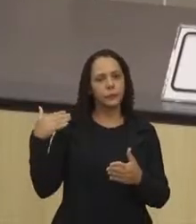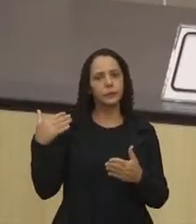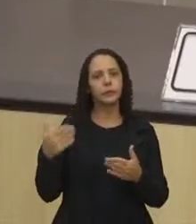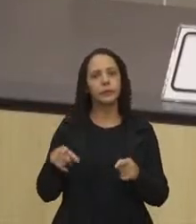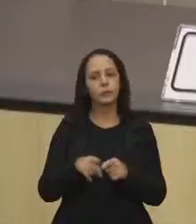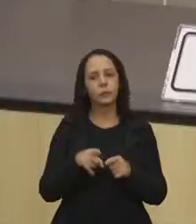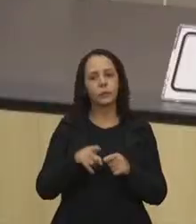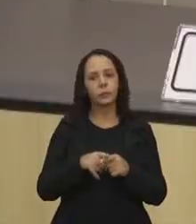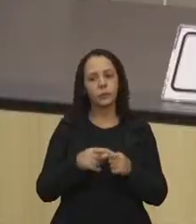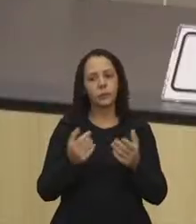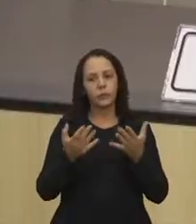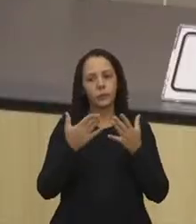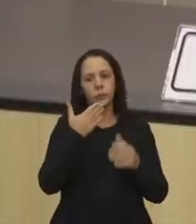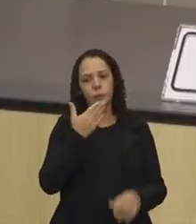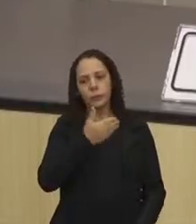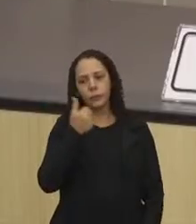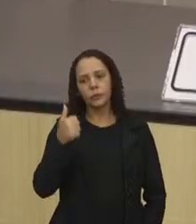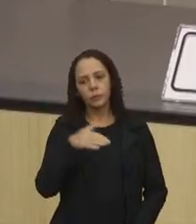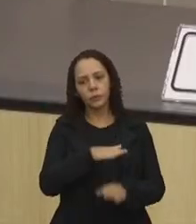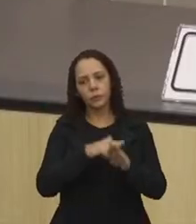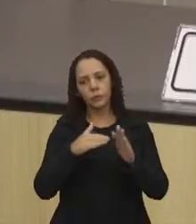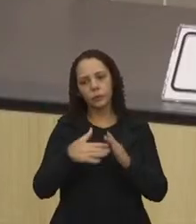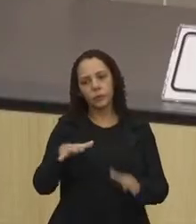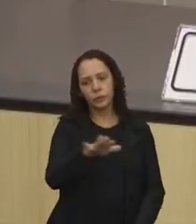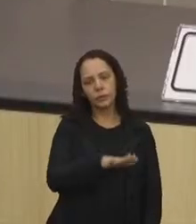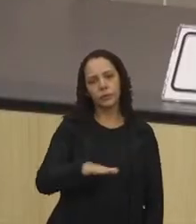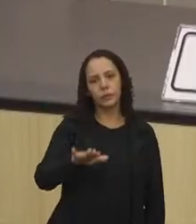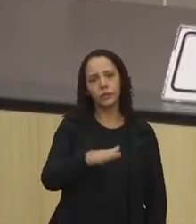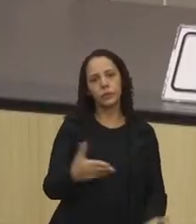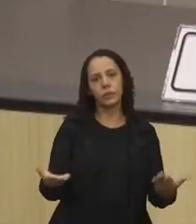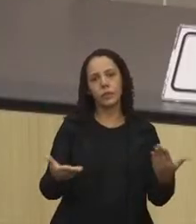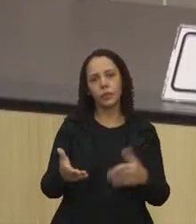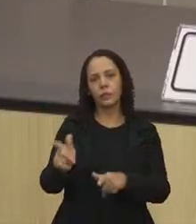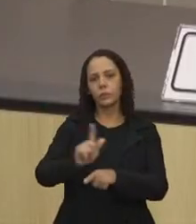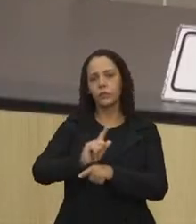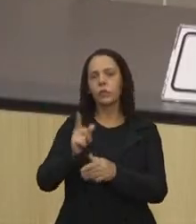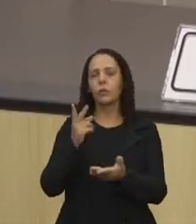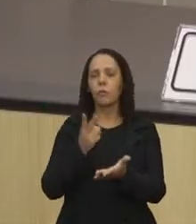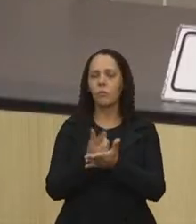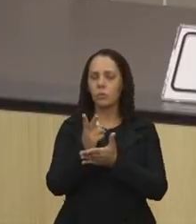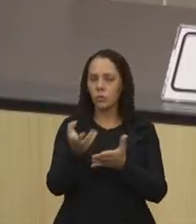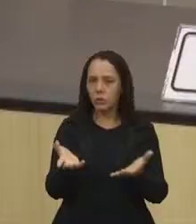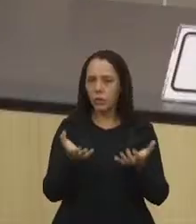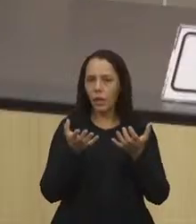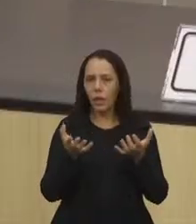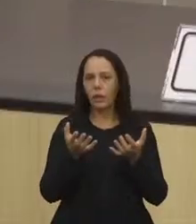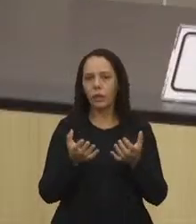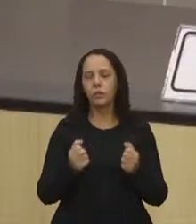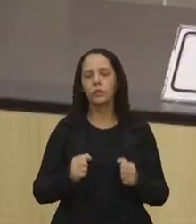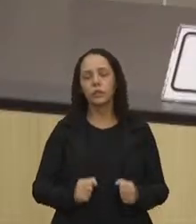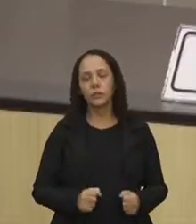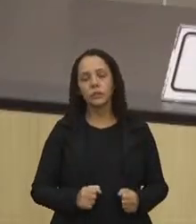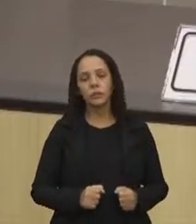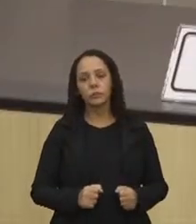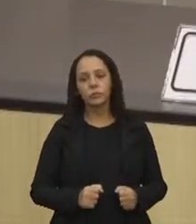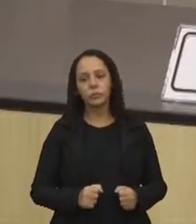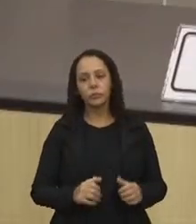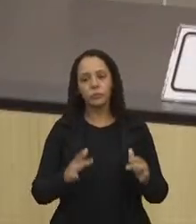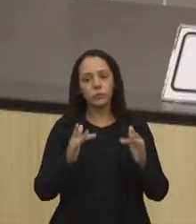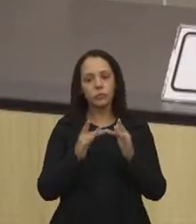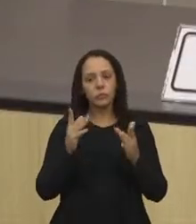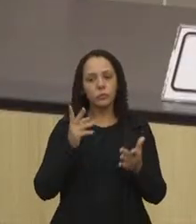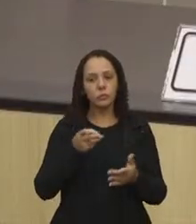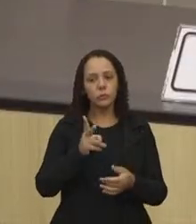visa melhorias para todas as áreas, essa gestão também quer trabalhar com isso, então, possibilidades que vêm até a gente. Estou em contato